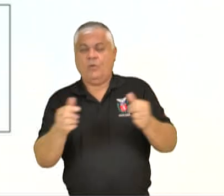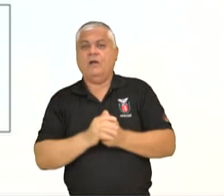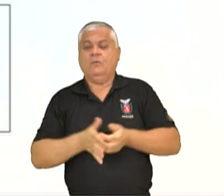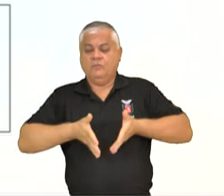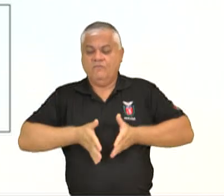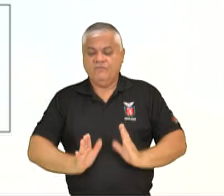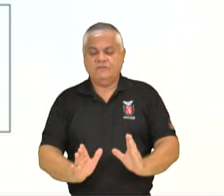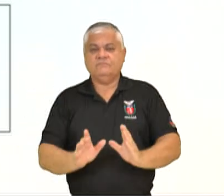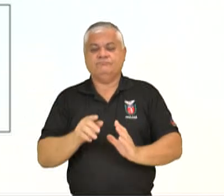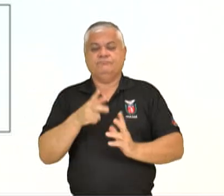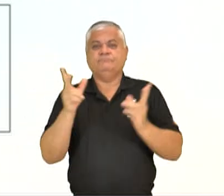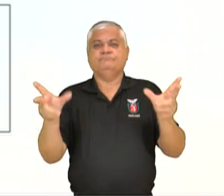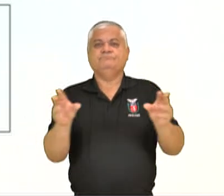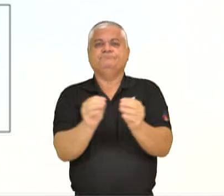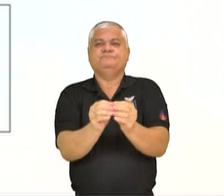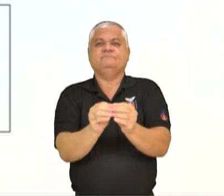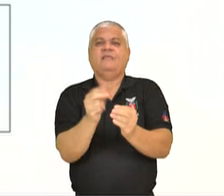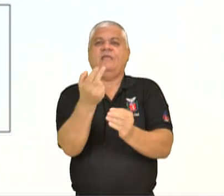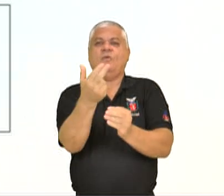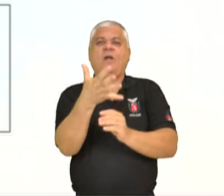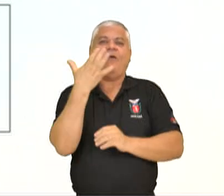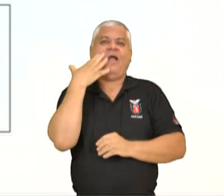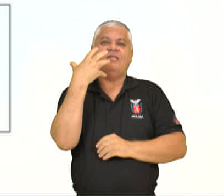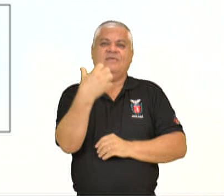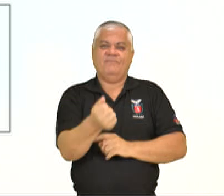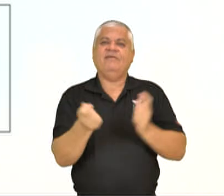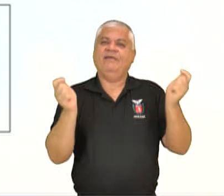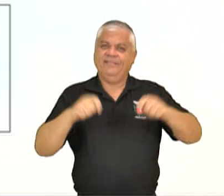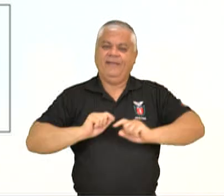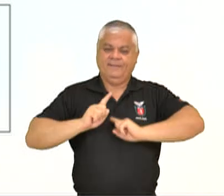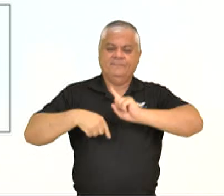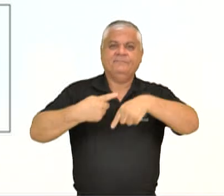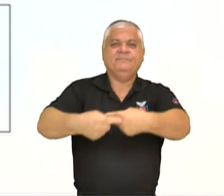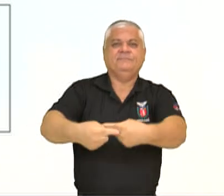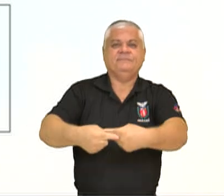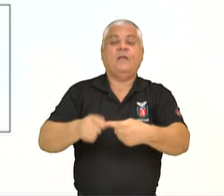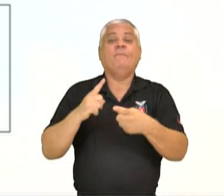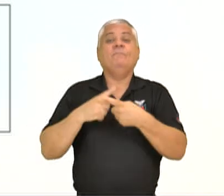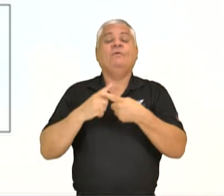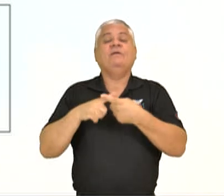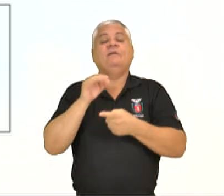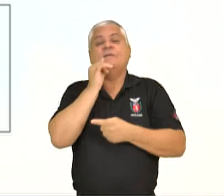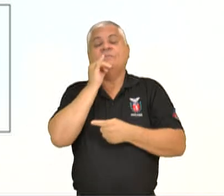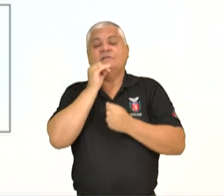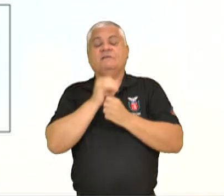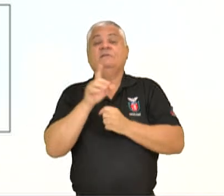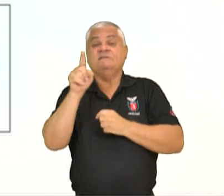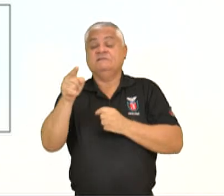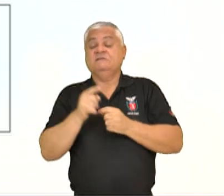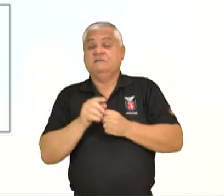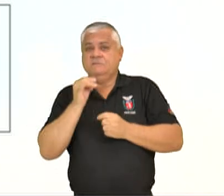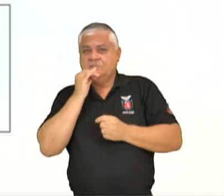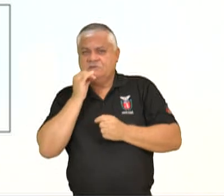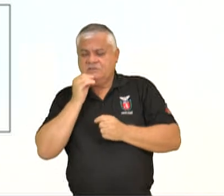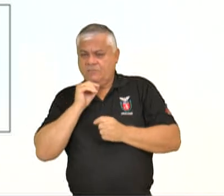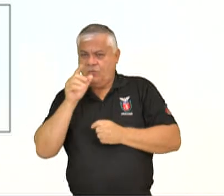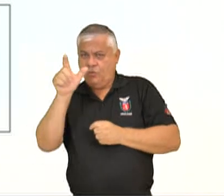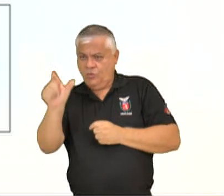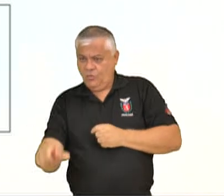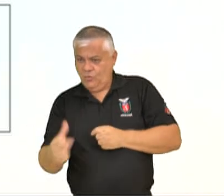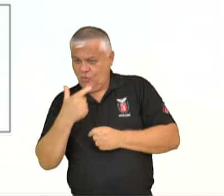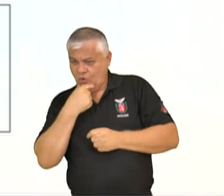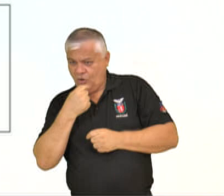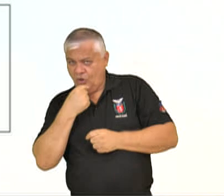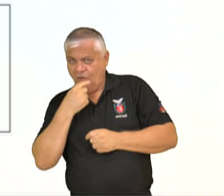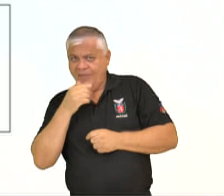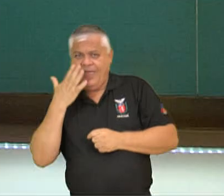aqui, ó. Então eu tenho tanto o pai quanto a mãe portadores do traço, e quando a gente vai fazer o cruzamento, a gente tem então